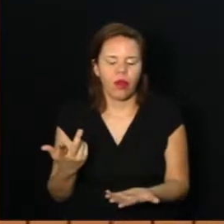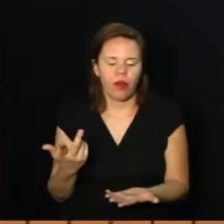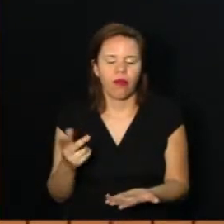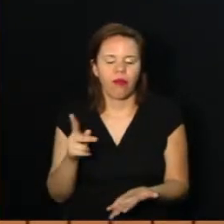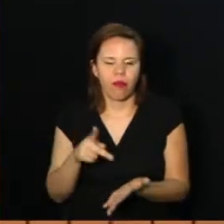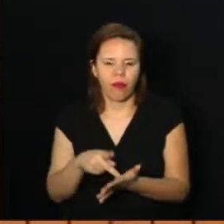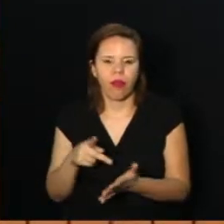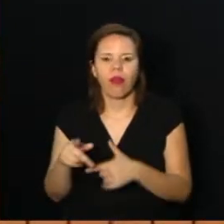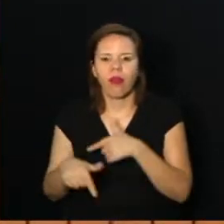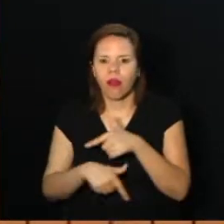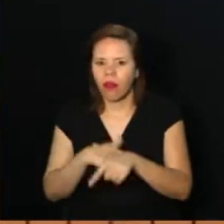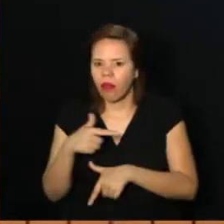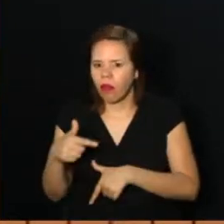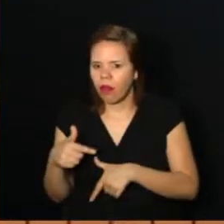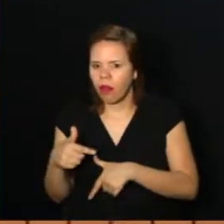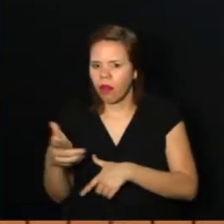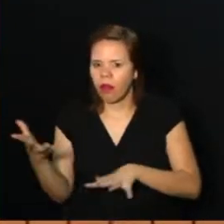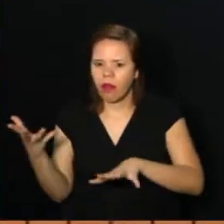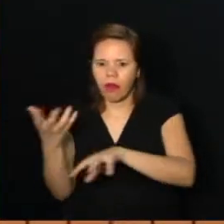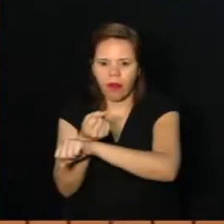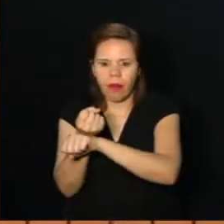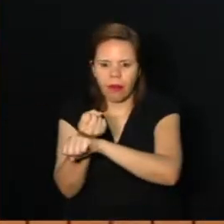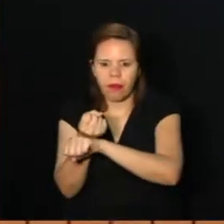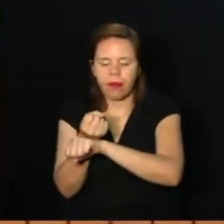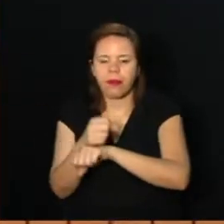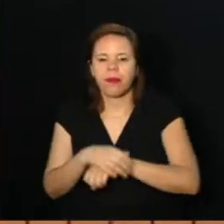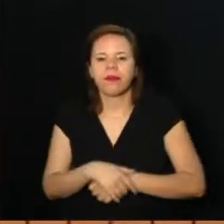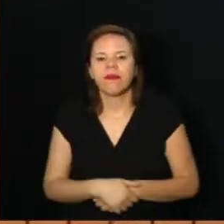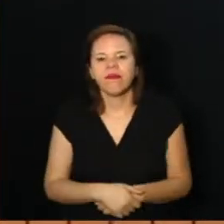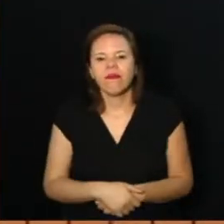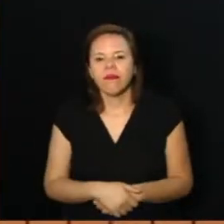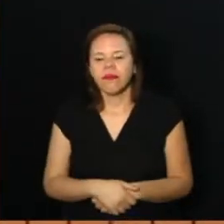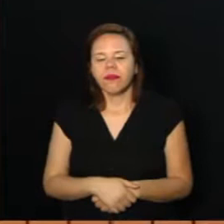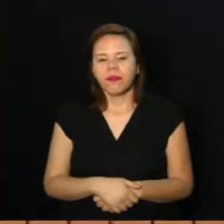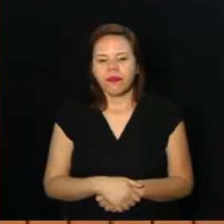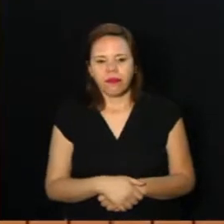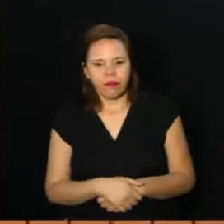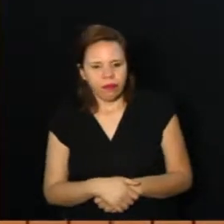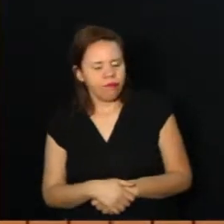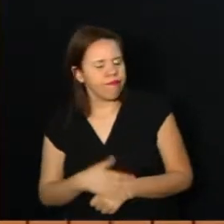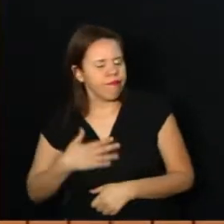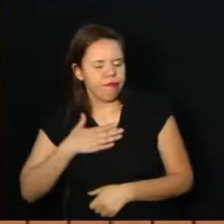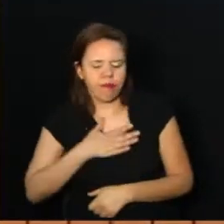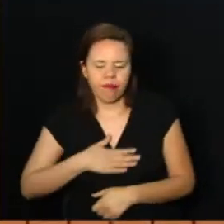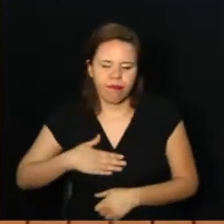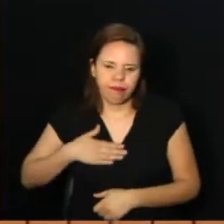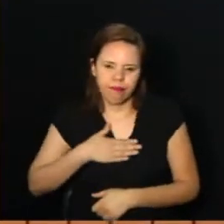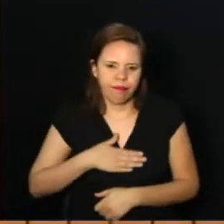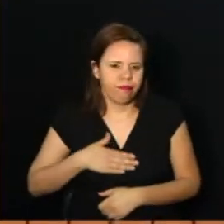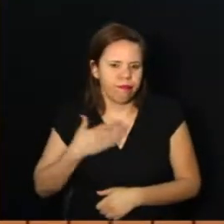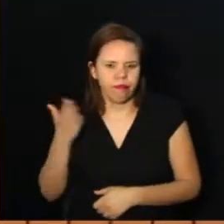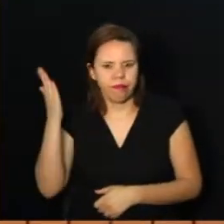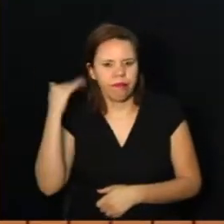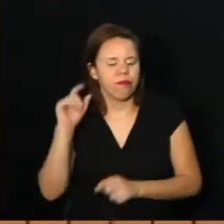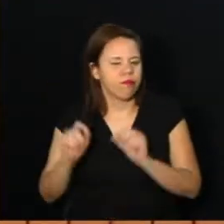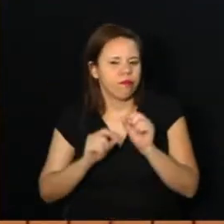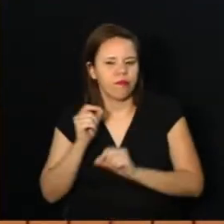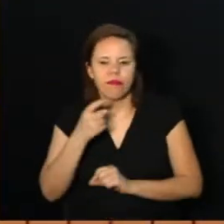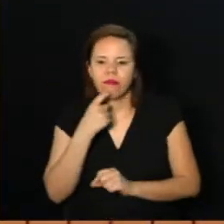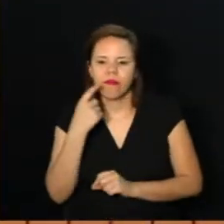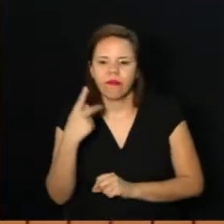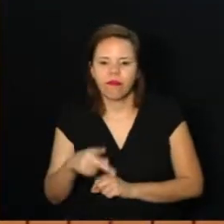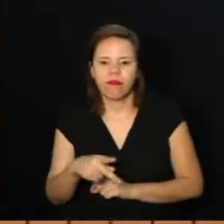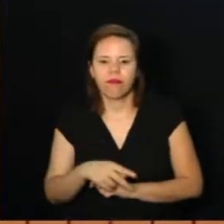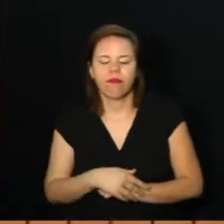o trabalho interdisciplinar. É um prazer saber que